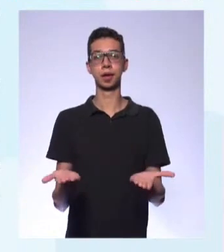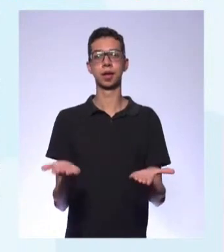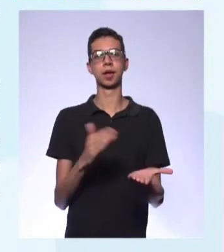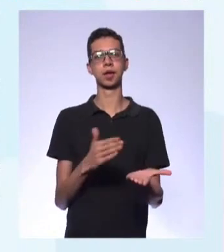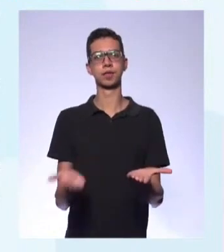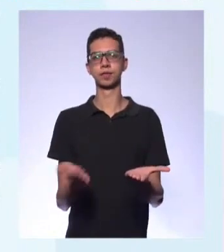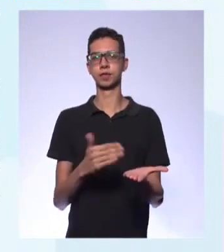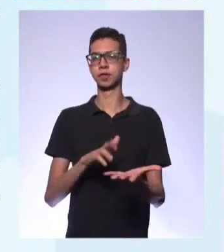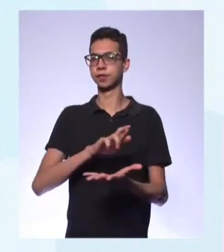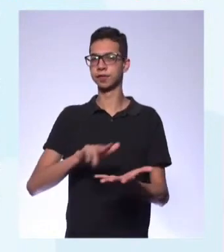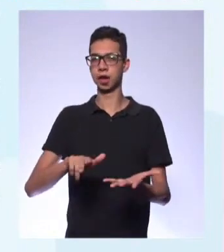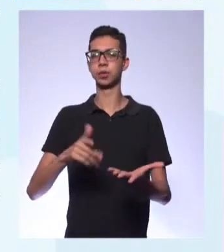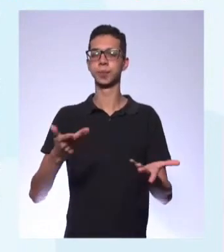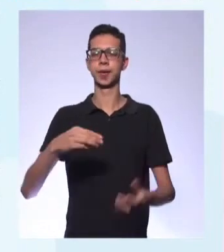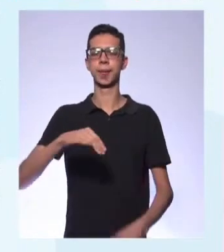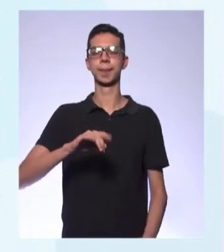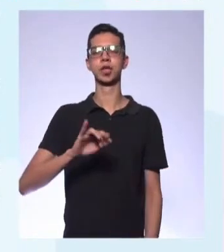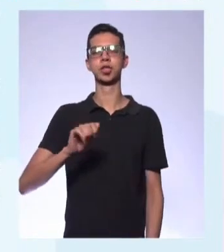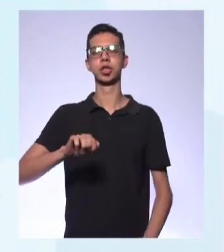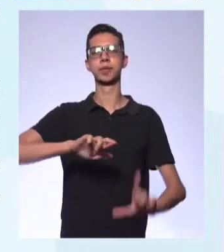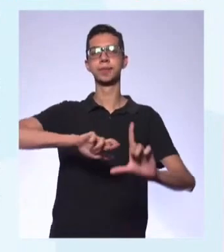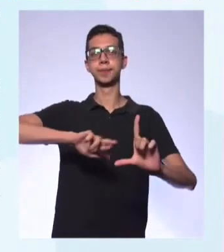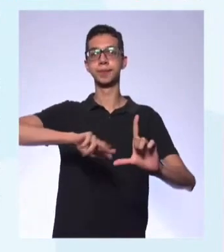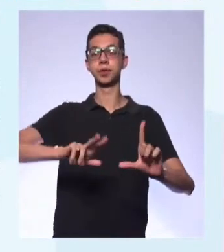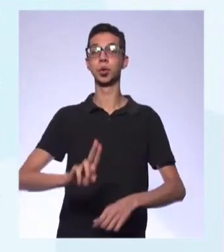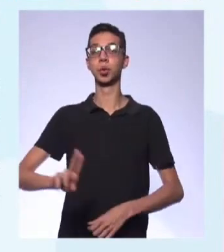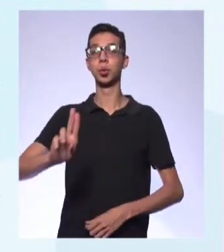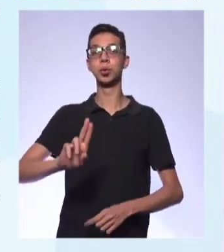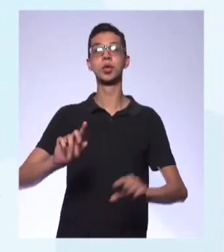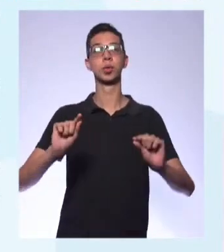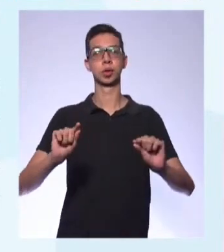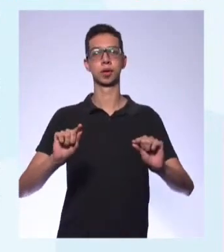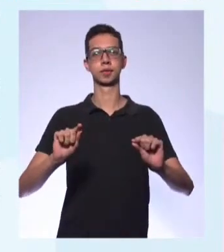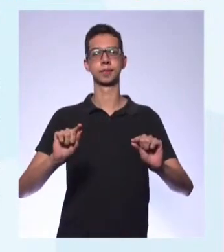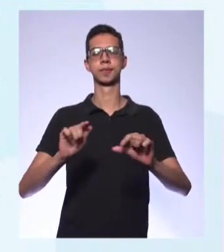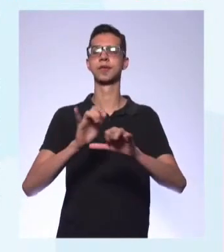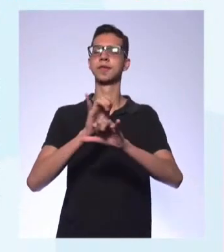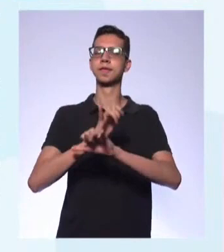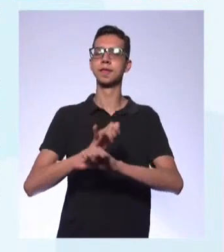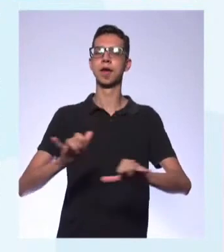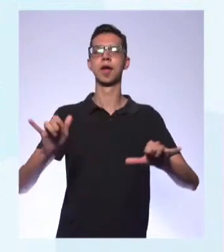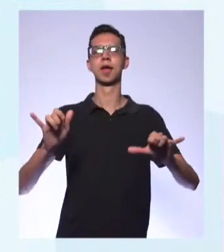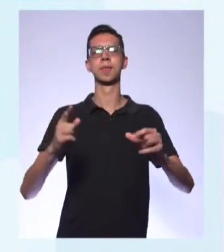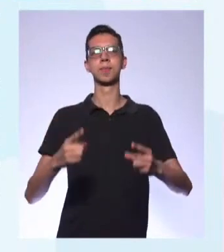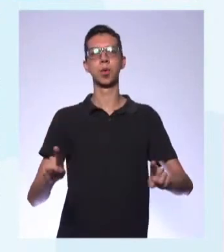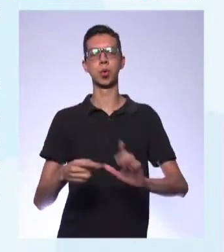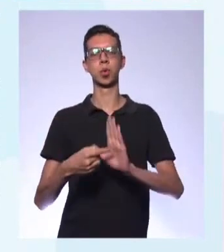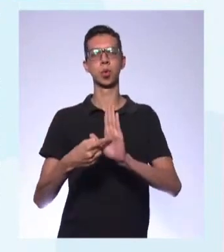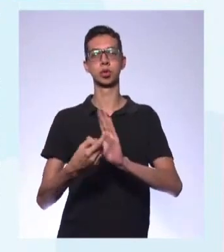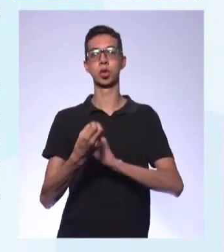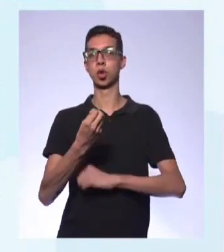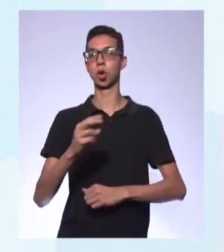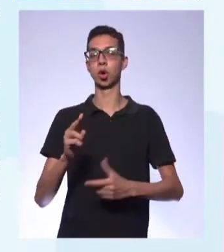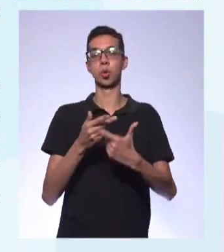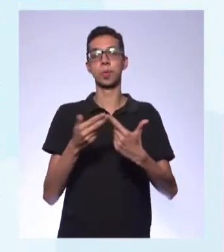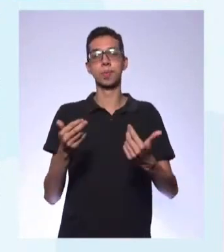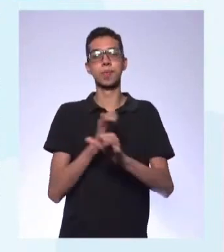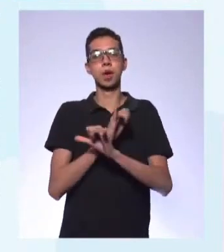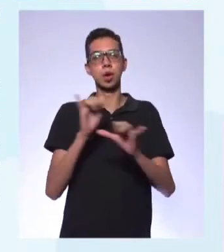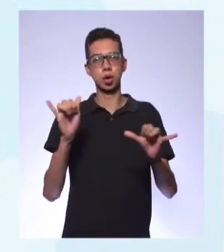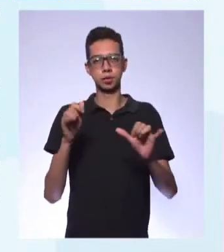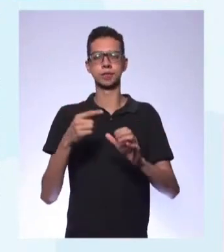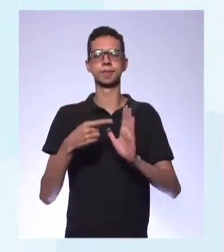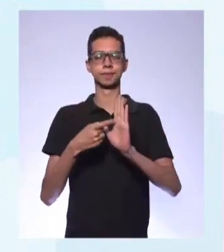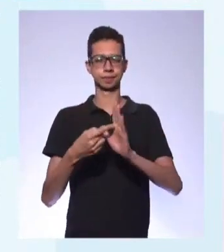né, que a gente utiliza para divulgar a música ou, enfim, né, a notícia ali que a gente quer transmitir,